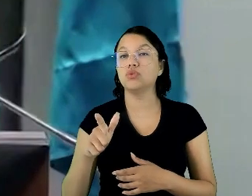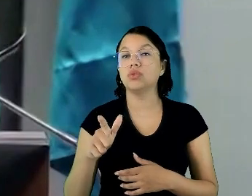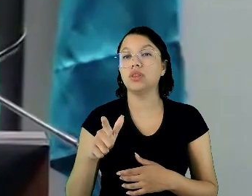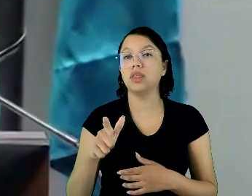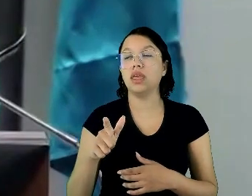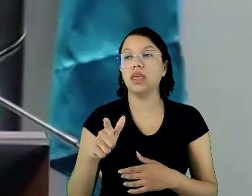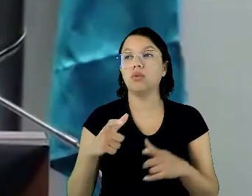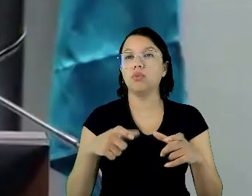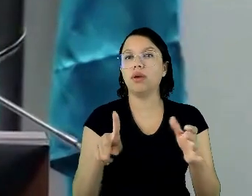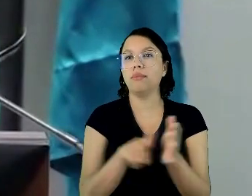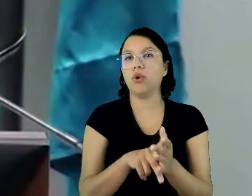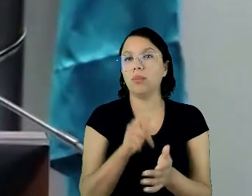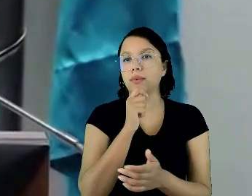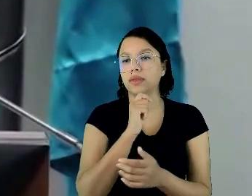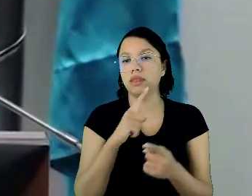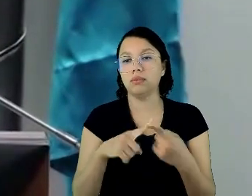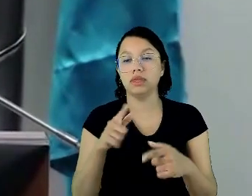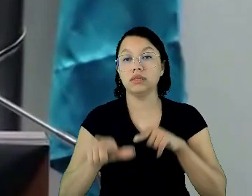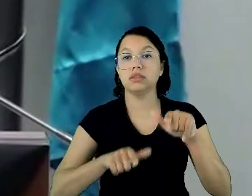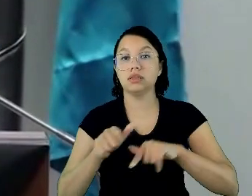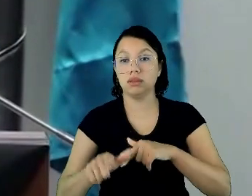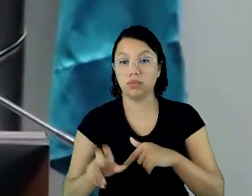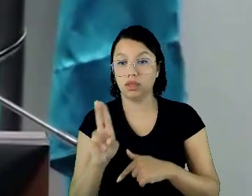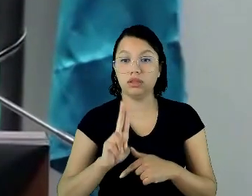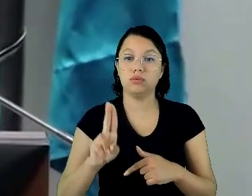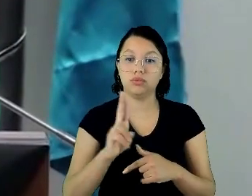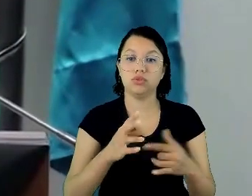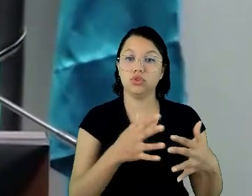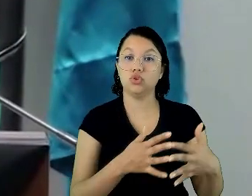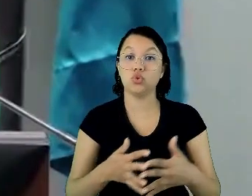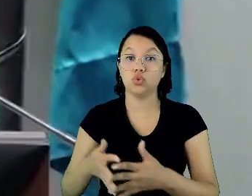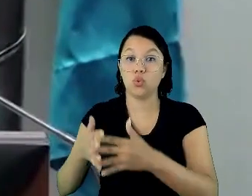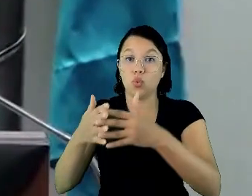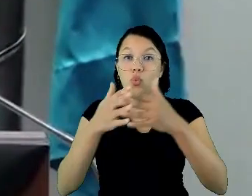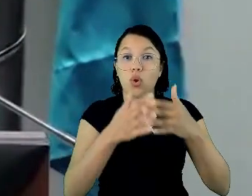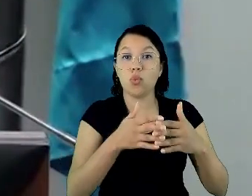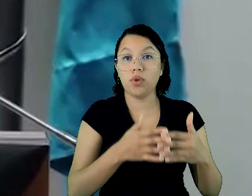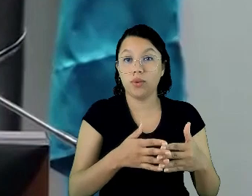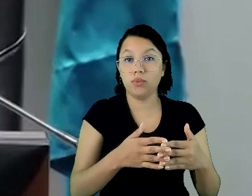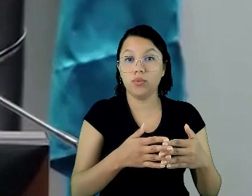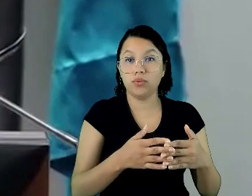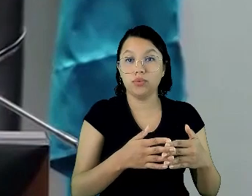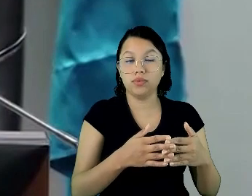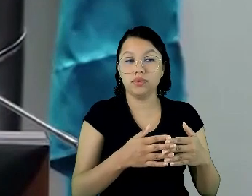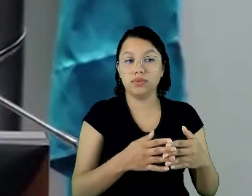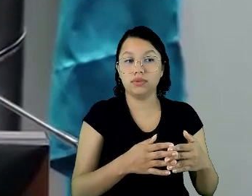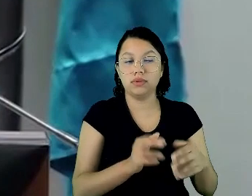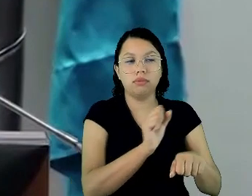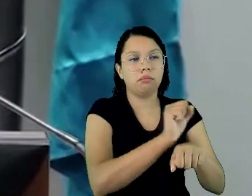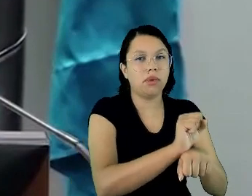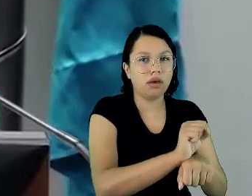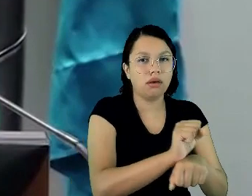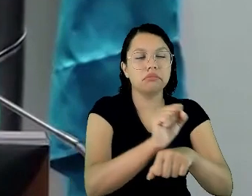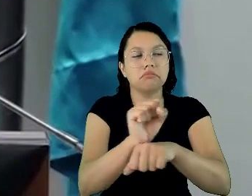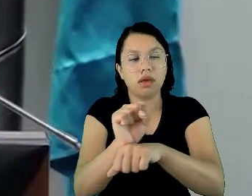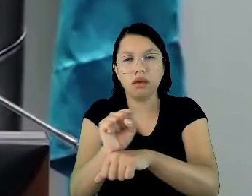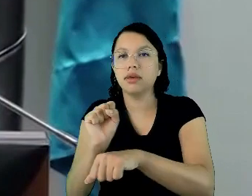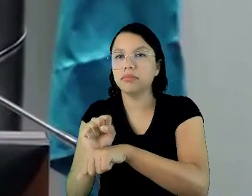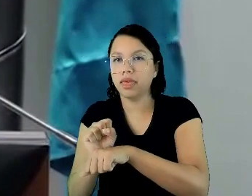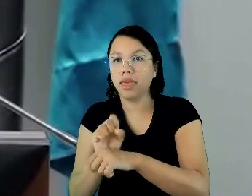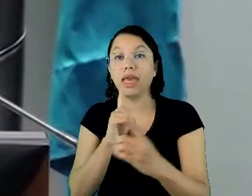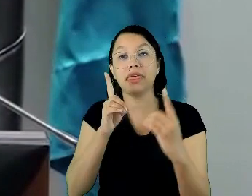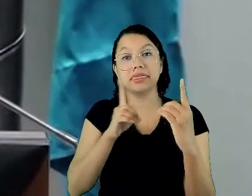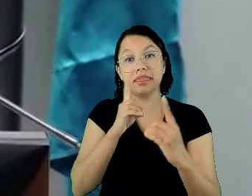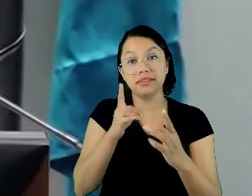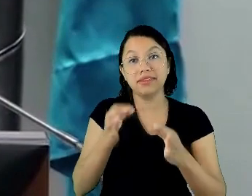um caminhão, né, itinerante. Então, vão atendendo as questões trabalhistas dentro, né, como um juizado itinerante, eles estão